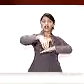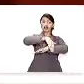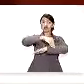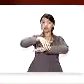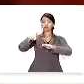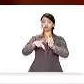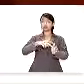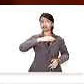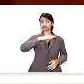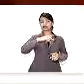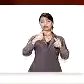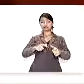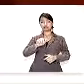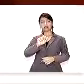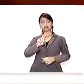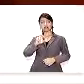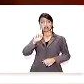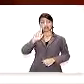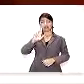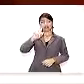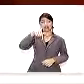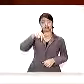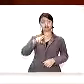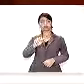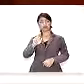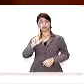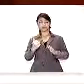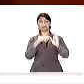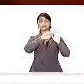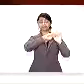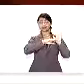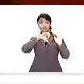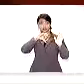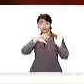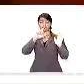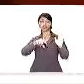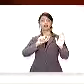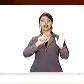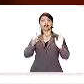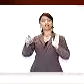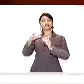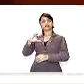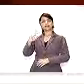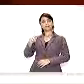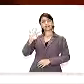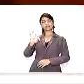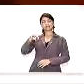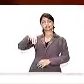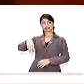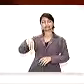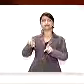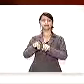de Araraquara o item no pela compania Paulista de trens metropolitanos CPTM companhia de